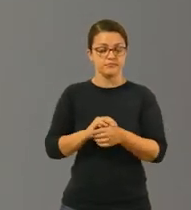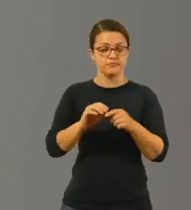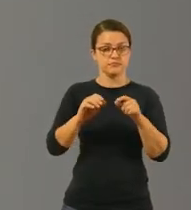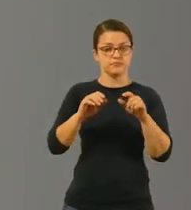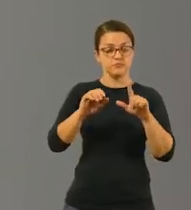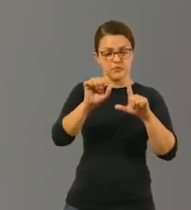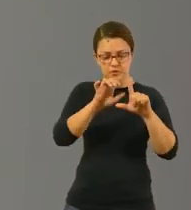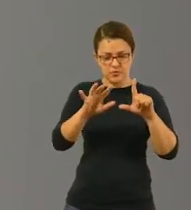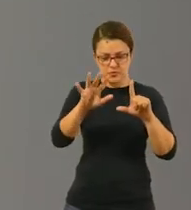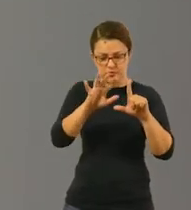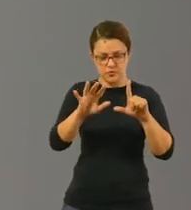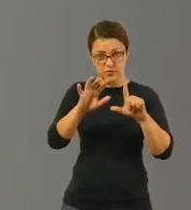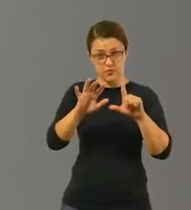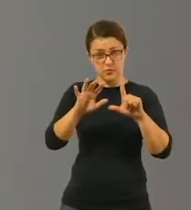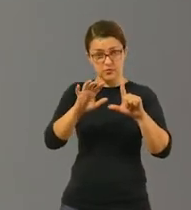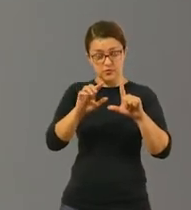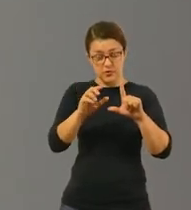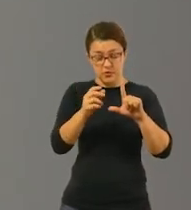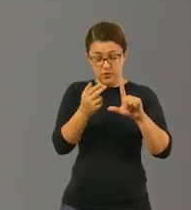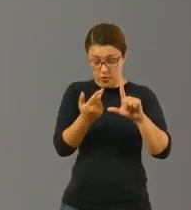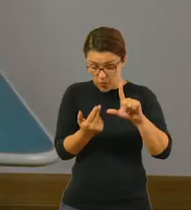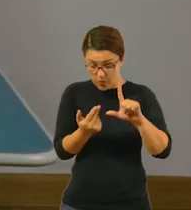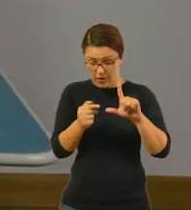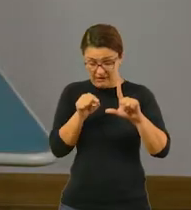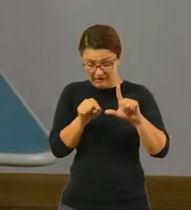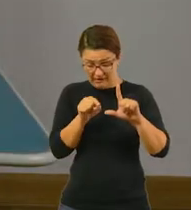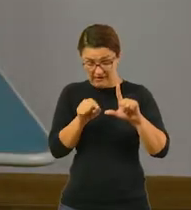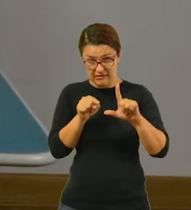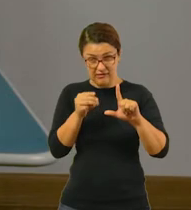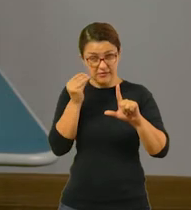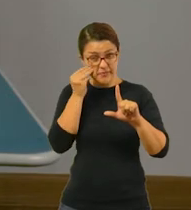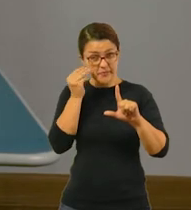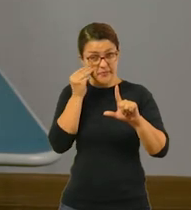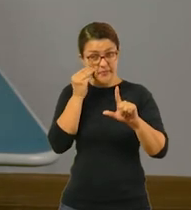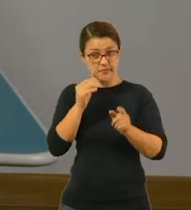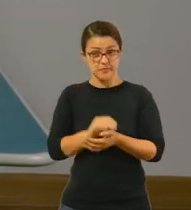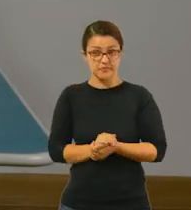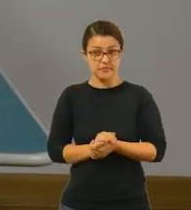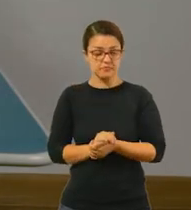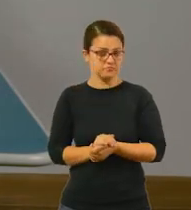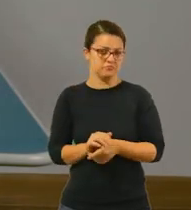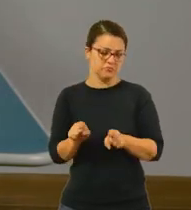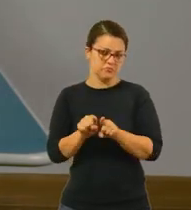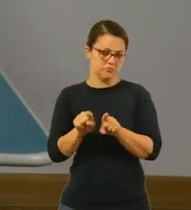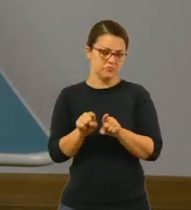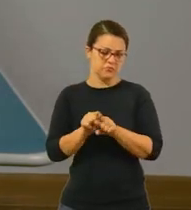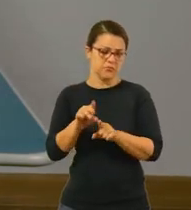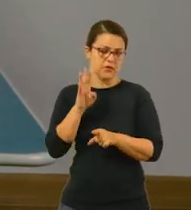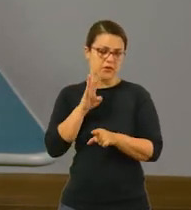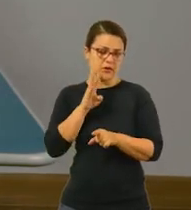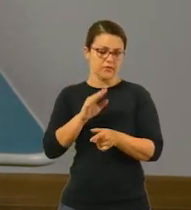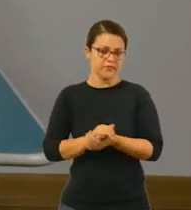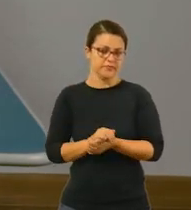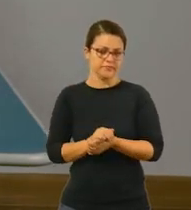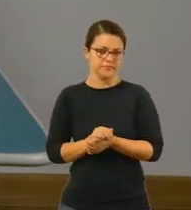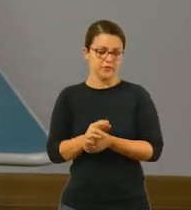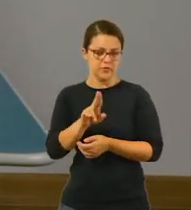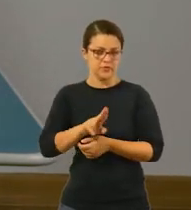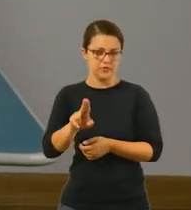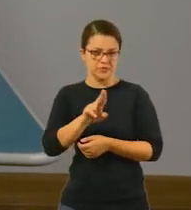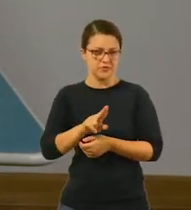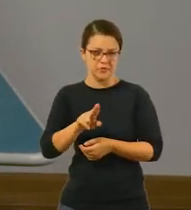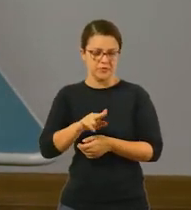diretamente aqui e uma opção para ficar um pouco mais divertido é você fazer, ó, eu fiz num papel